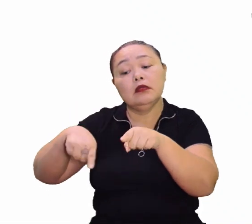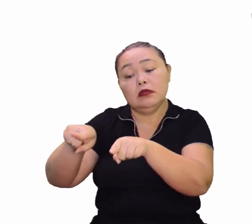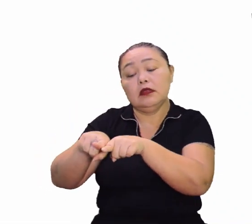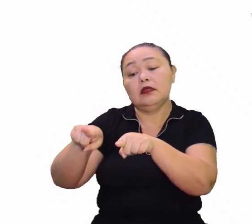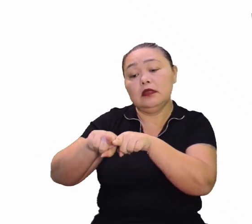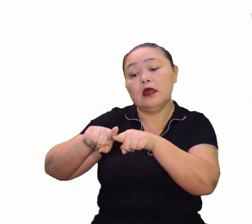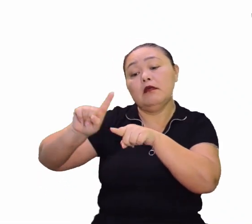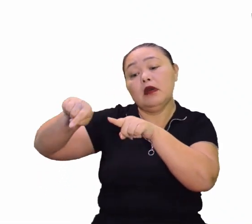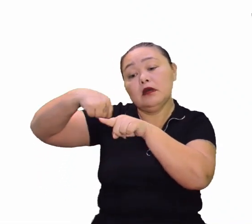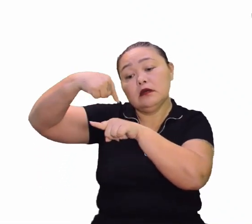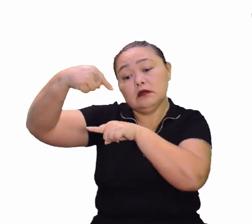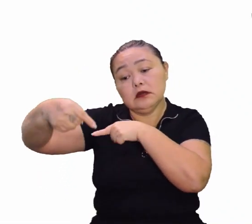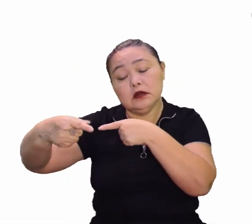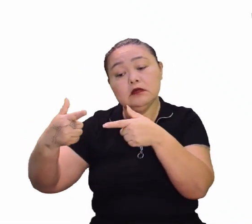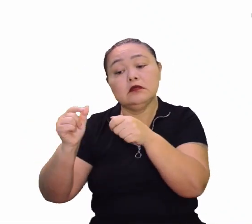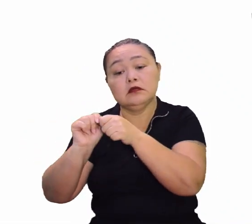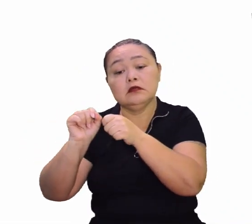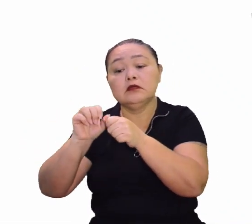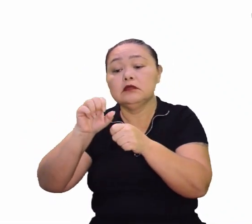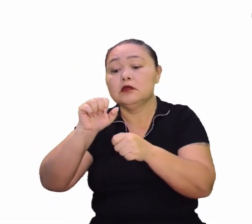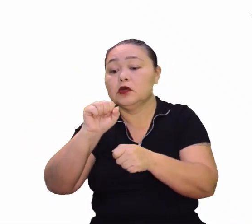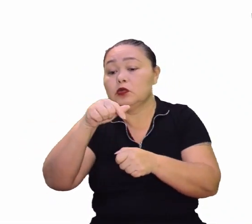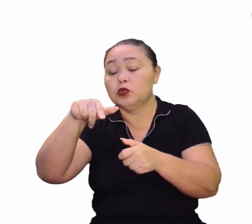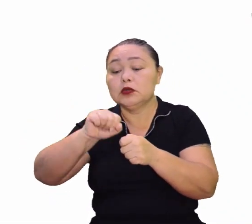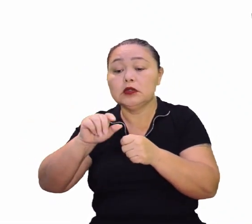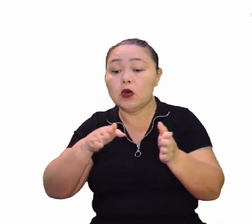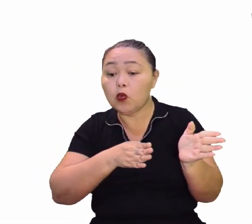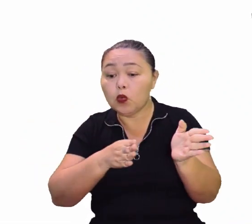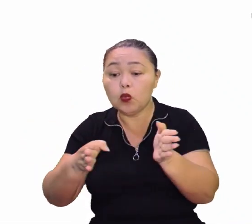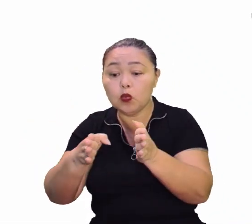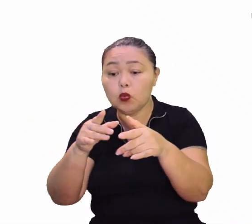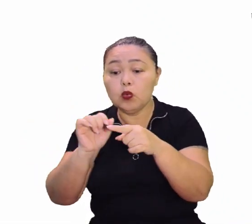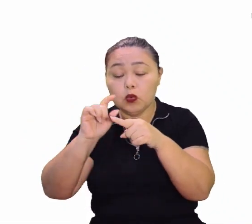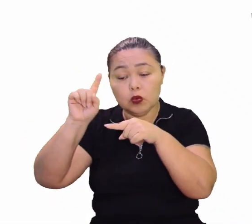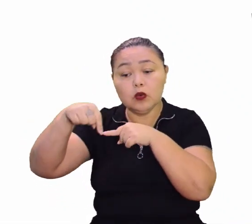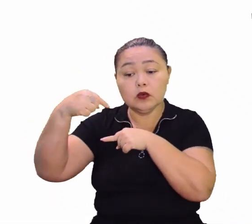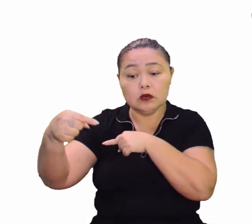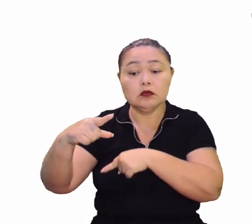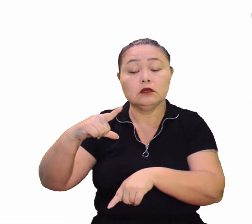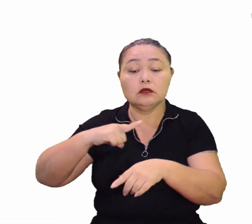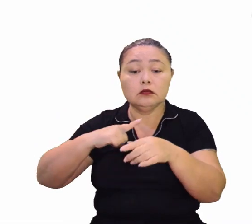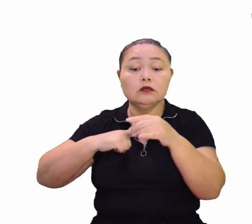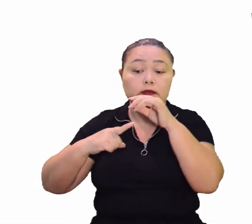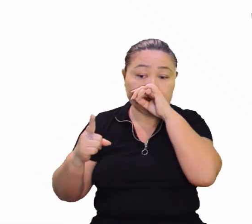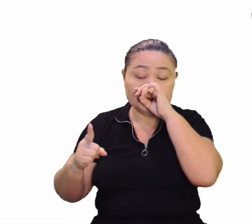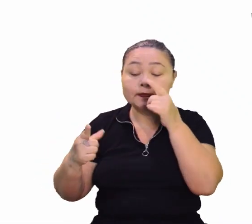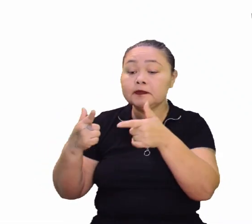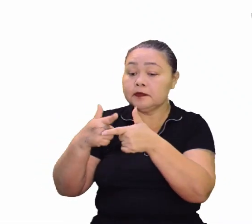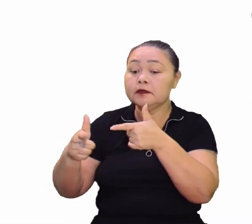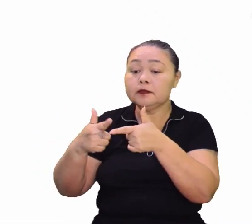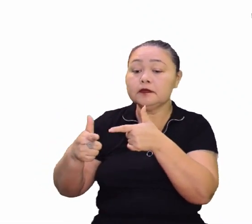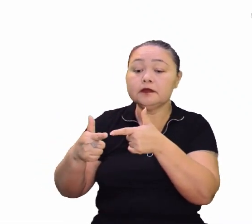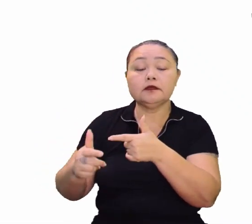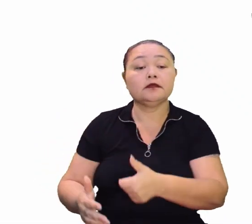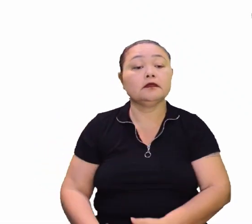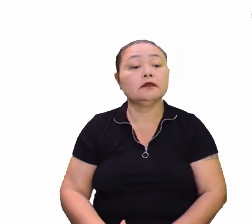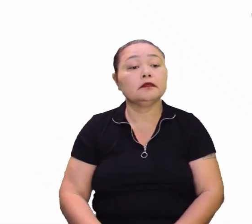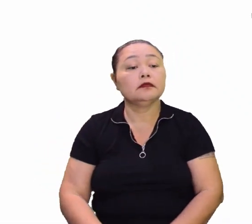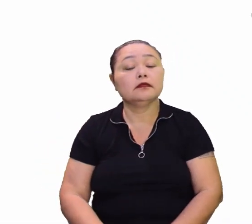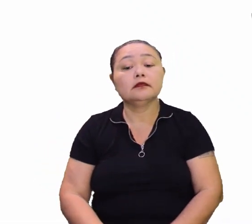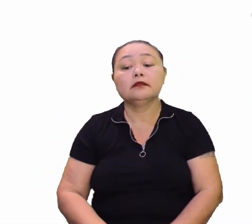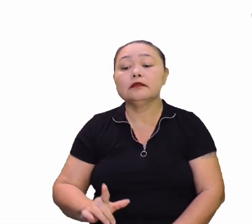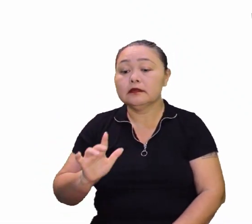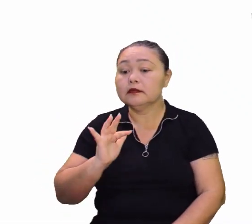ambiental. O próprio rio sente isso aí, cenas para os próximos capítulos, né, Rogério? Com certeza. Só o futuro dirá, né?